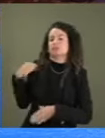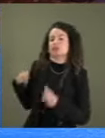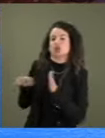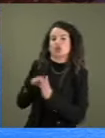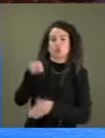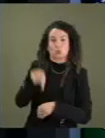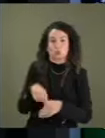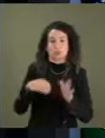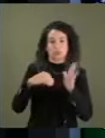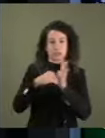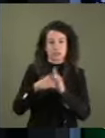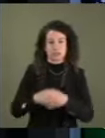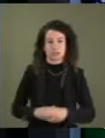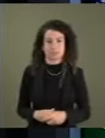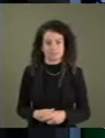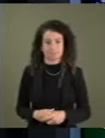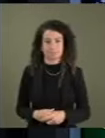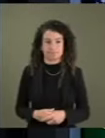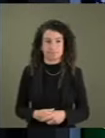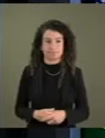Rodrigues.